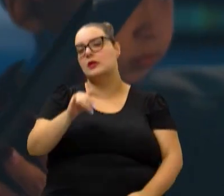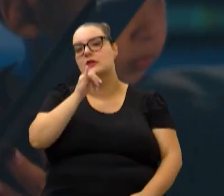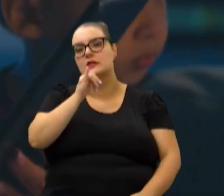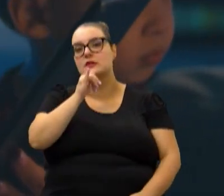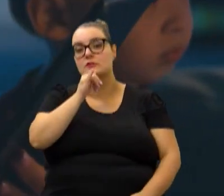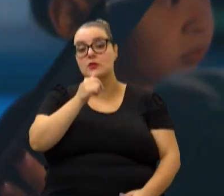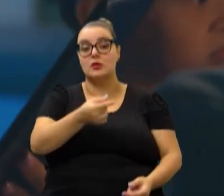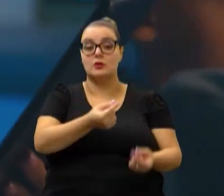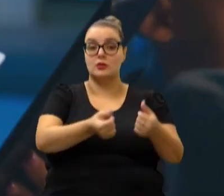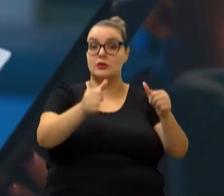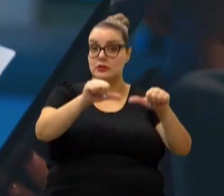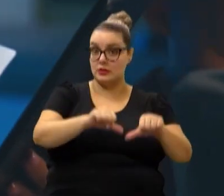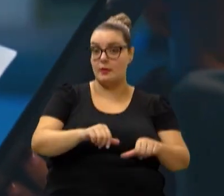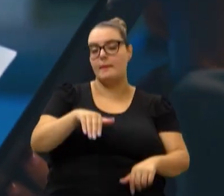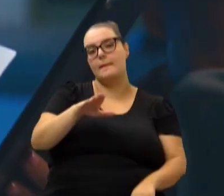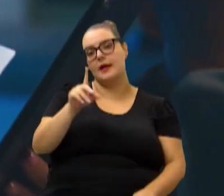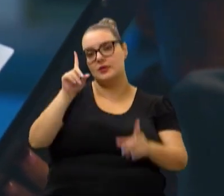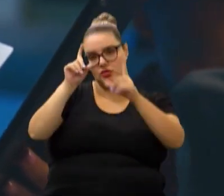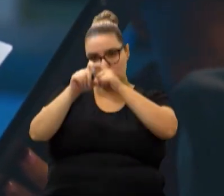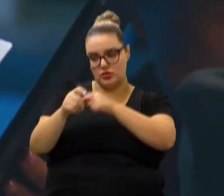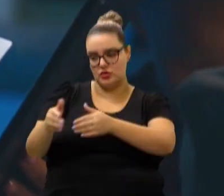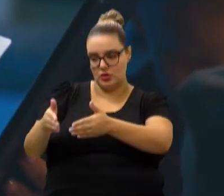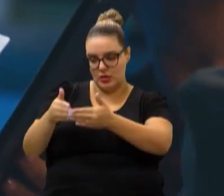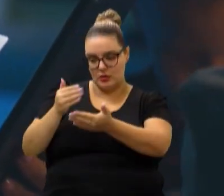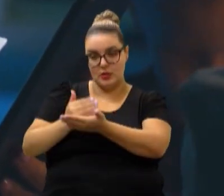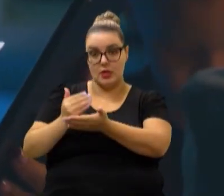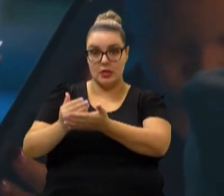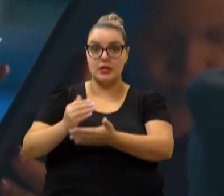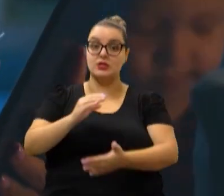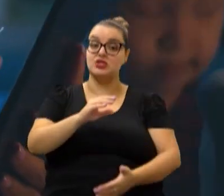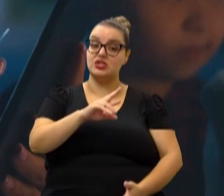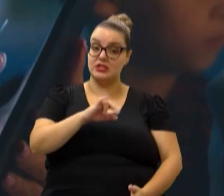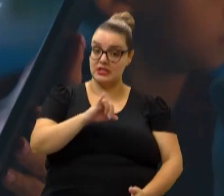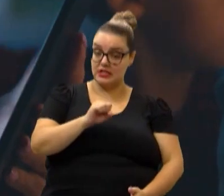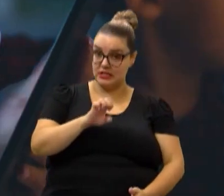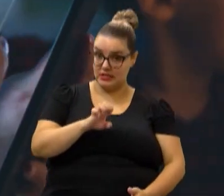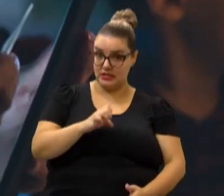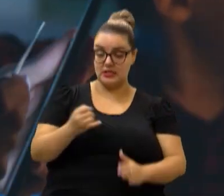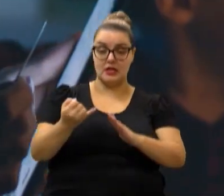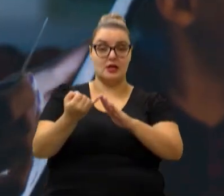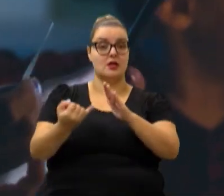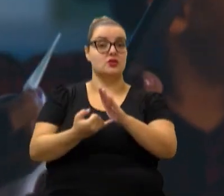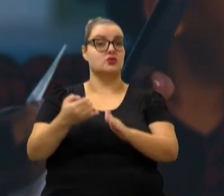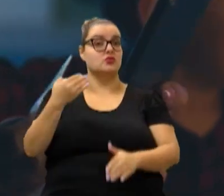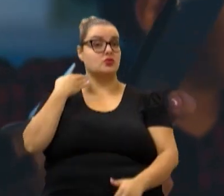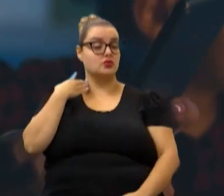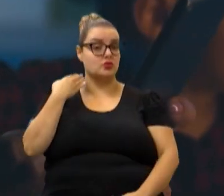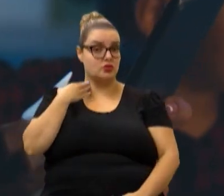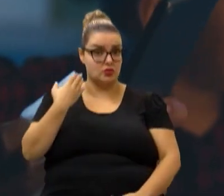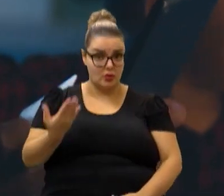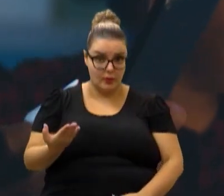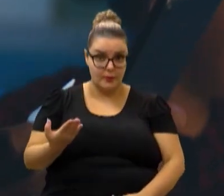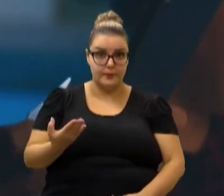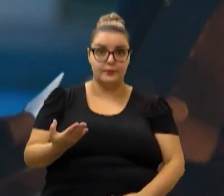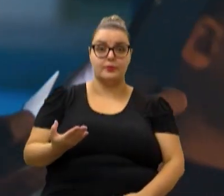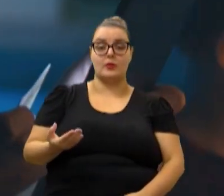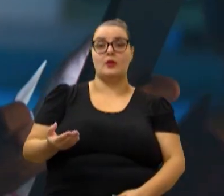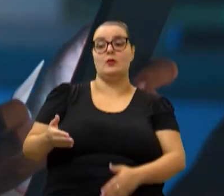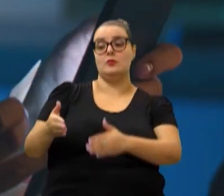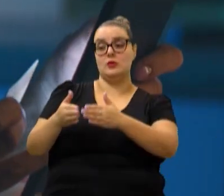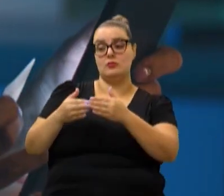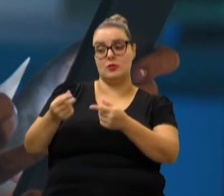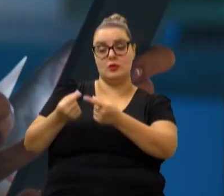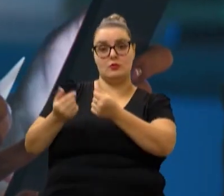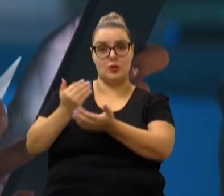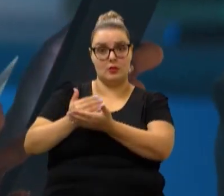de crise, fica mais difícil conseguir crédito. Então, numa época de crise, em que as instituições financeiras que concedem